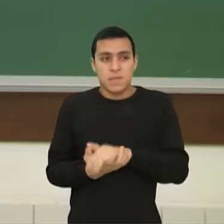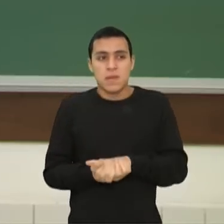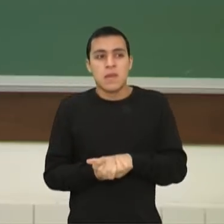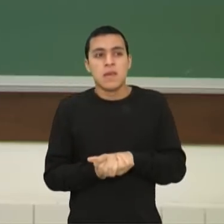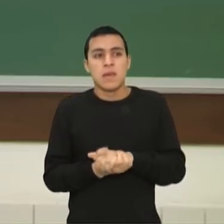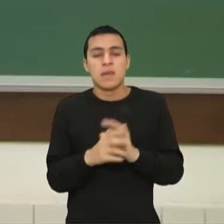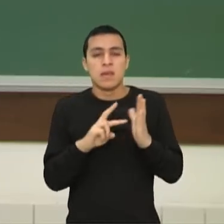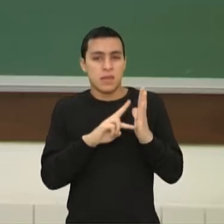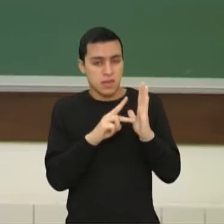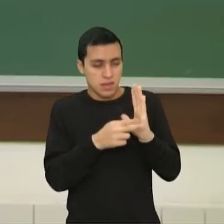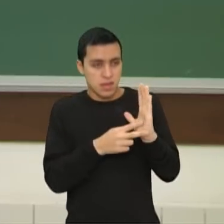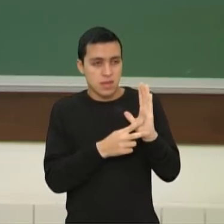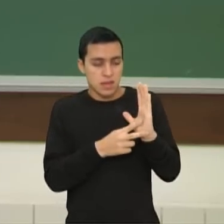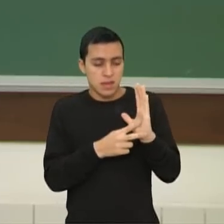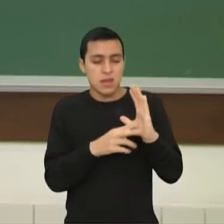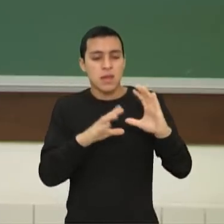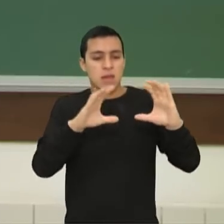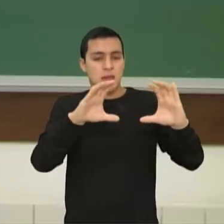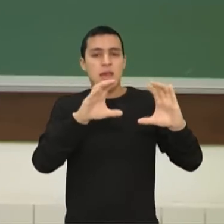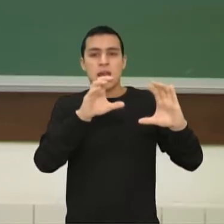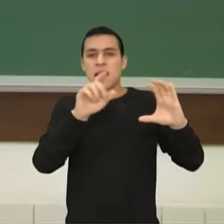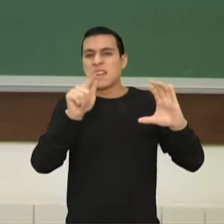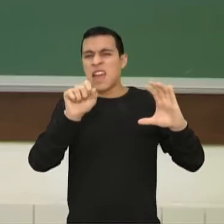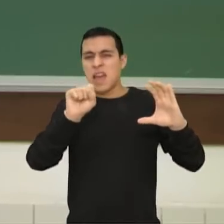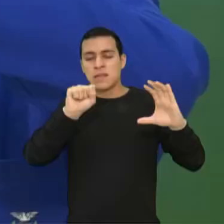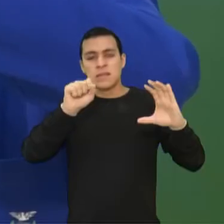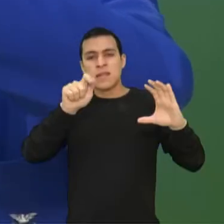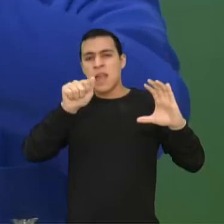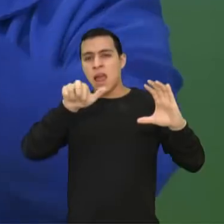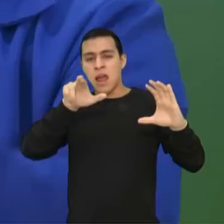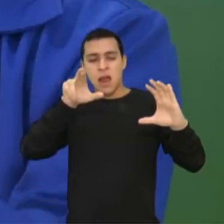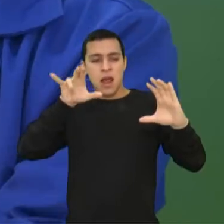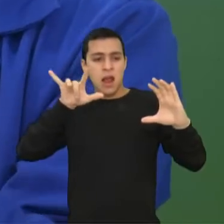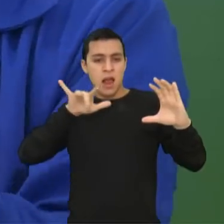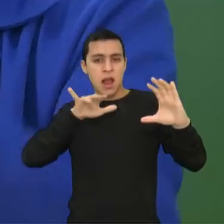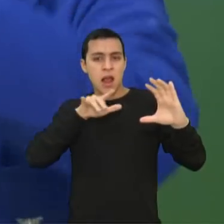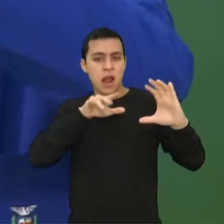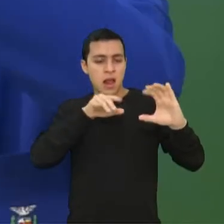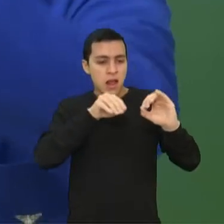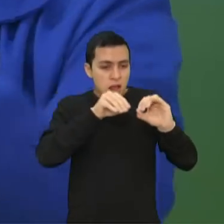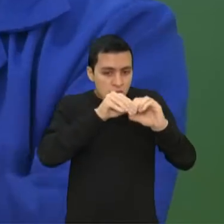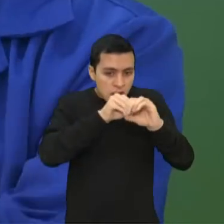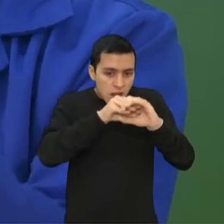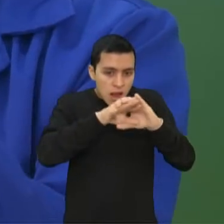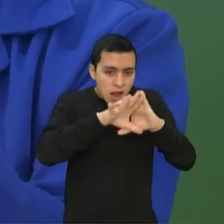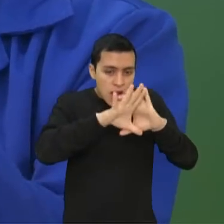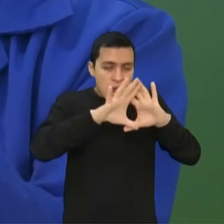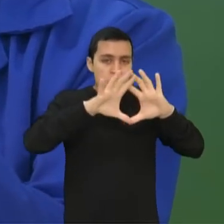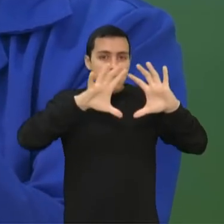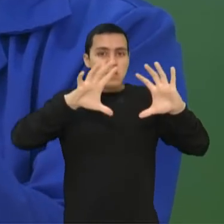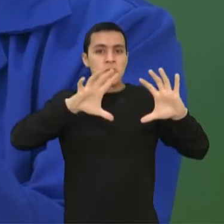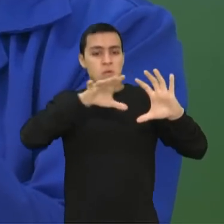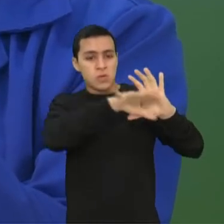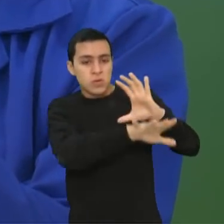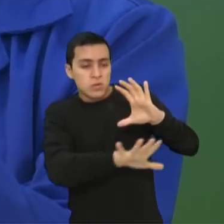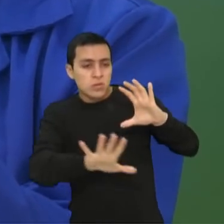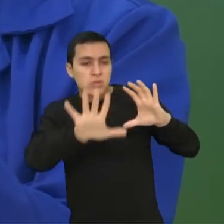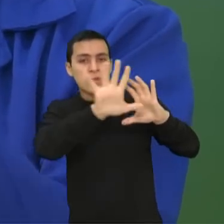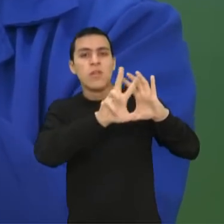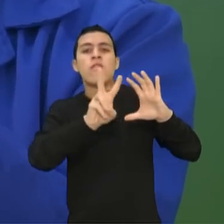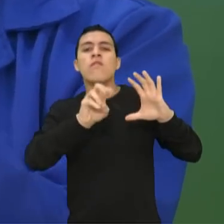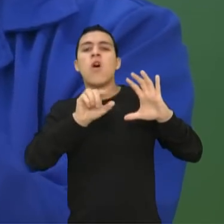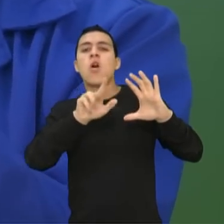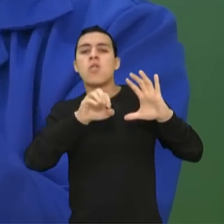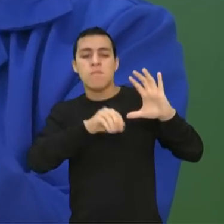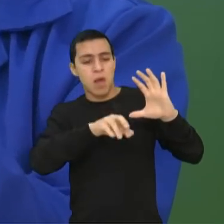eu coloquei um gás aqui dentro. Então o volume está preenchendo todo esse